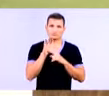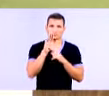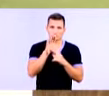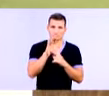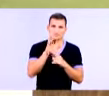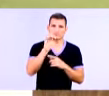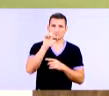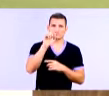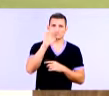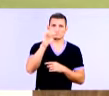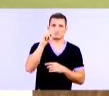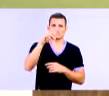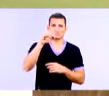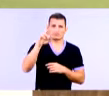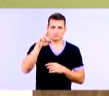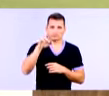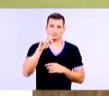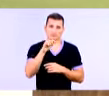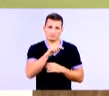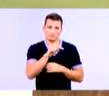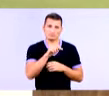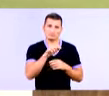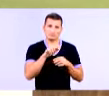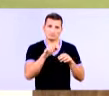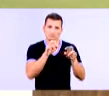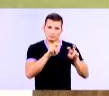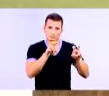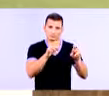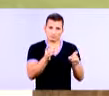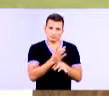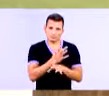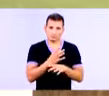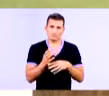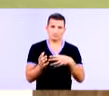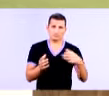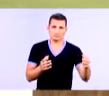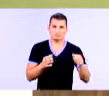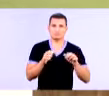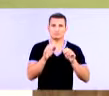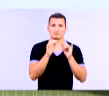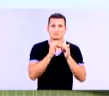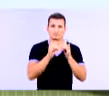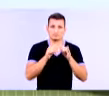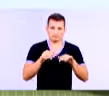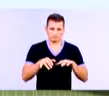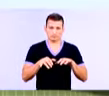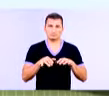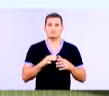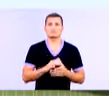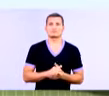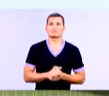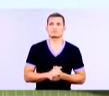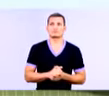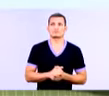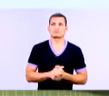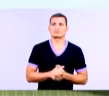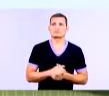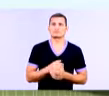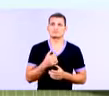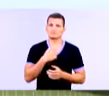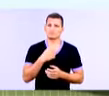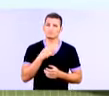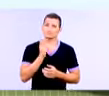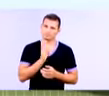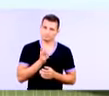que ser colocado para ele ficar preparado para receber a informação que vai vir lá do teclado. Gente, o que eu falo muito também para os meus alunos